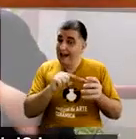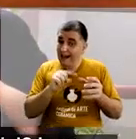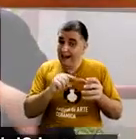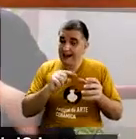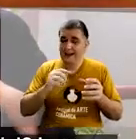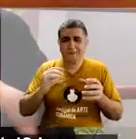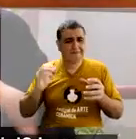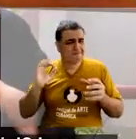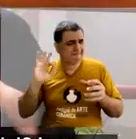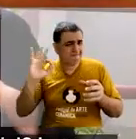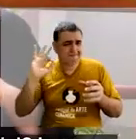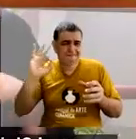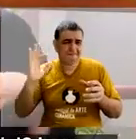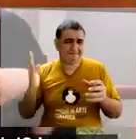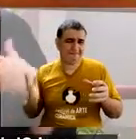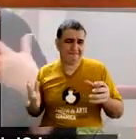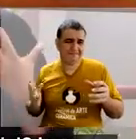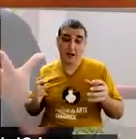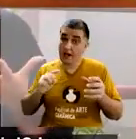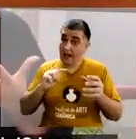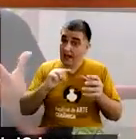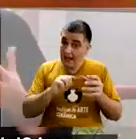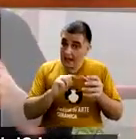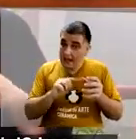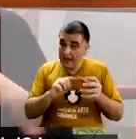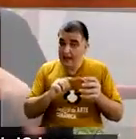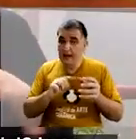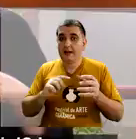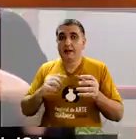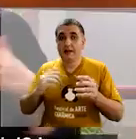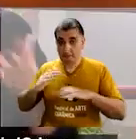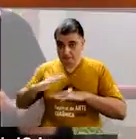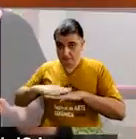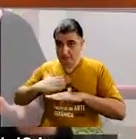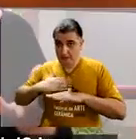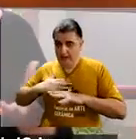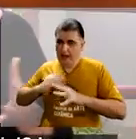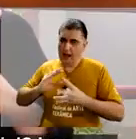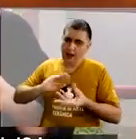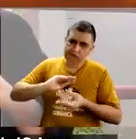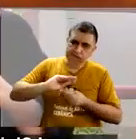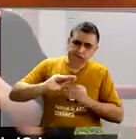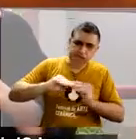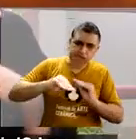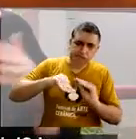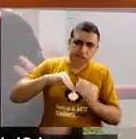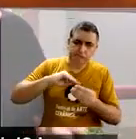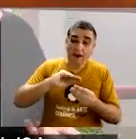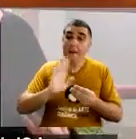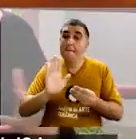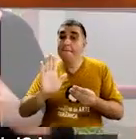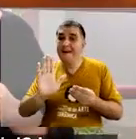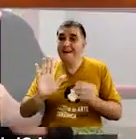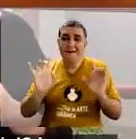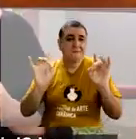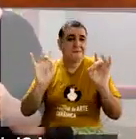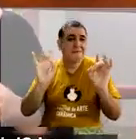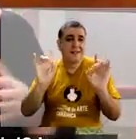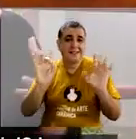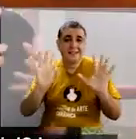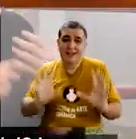não somos nós. Nós simplesmente damos a ele forma e conteúdo,